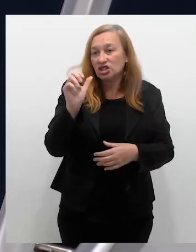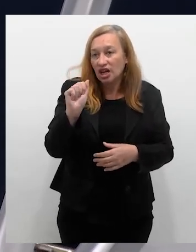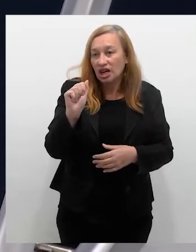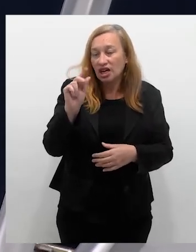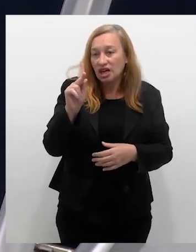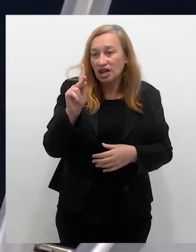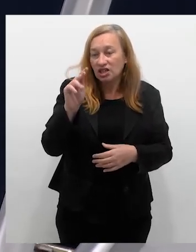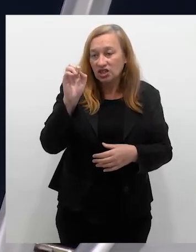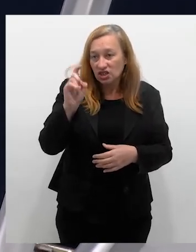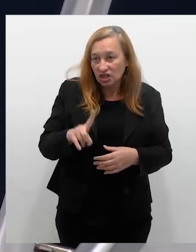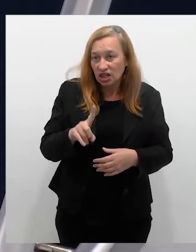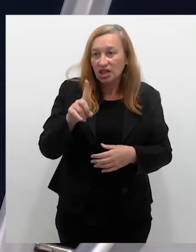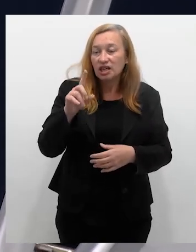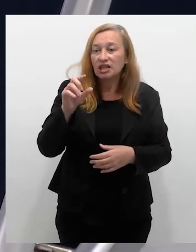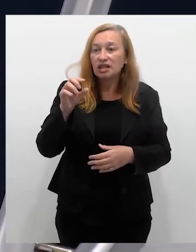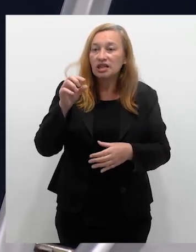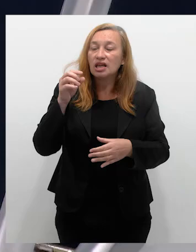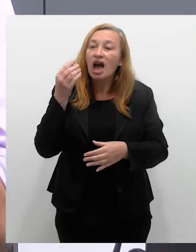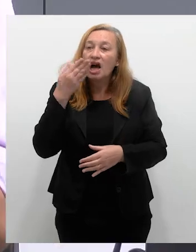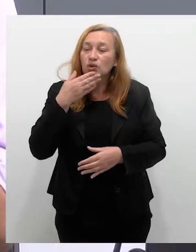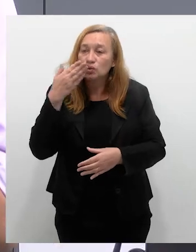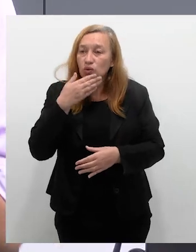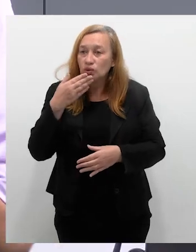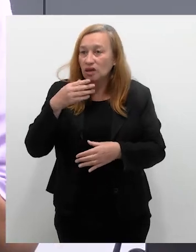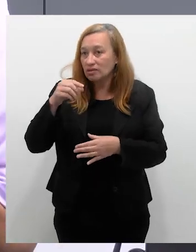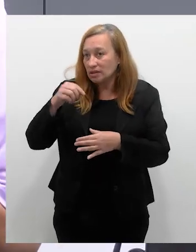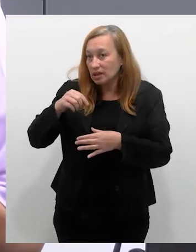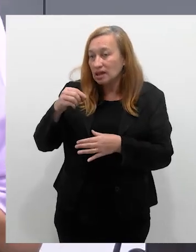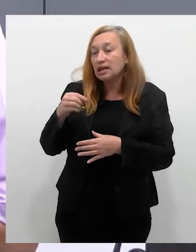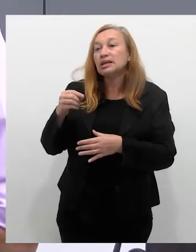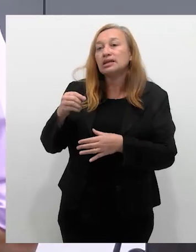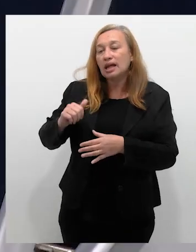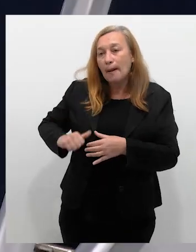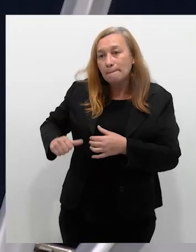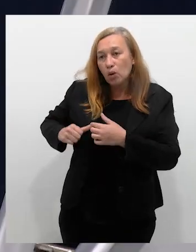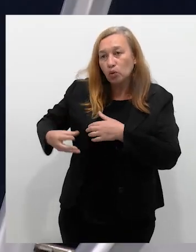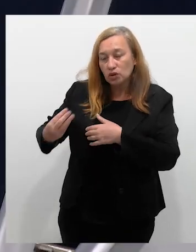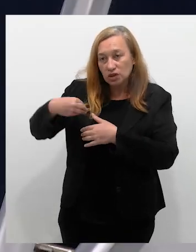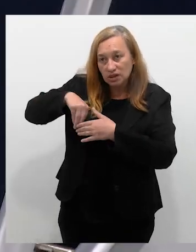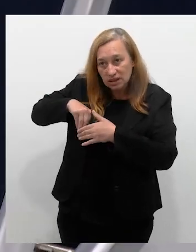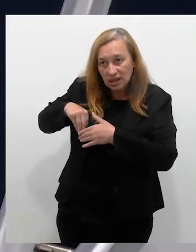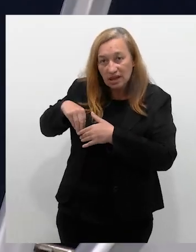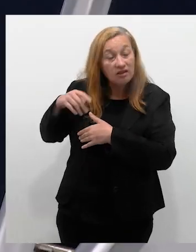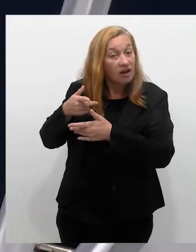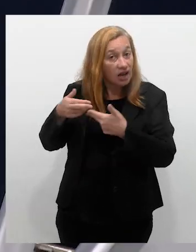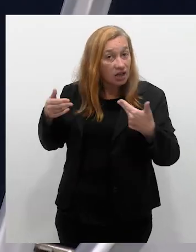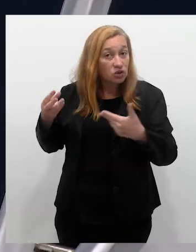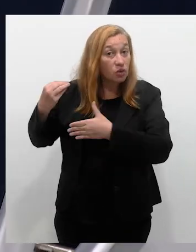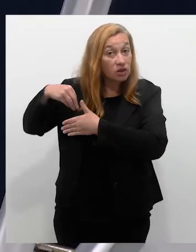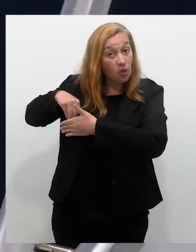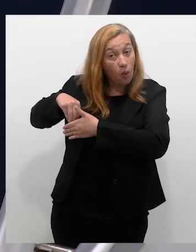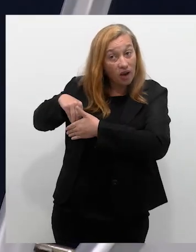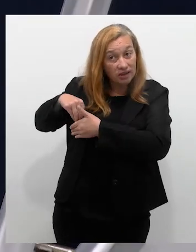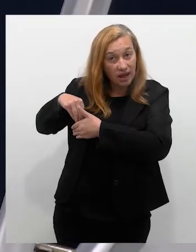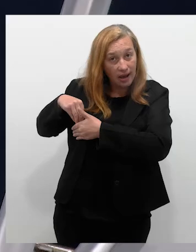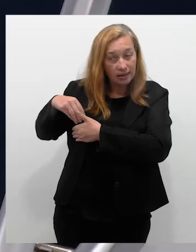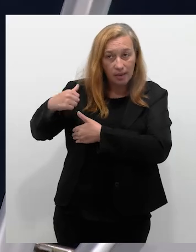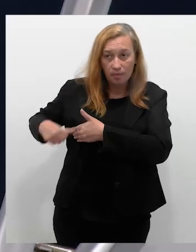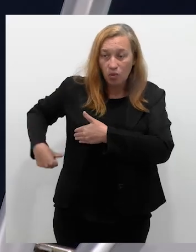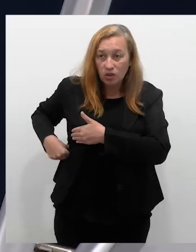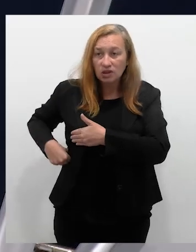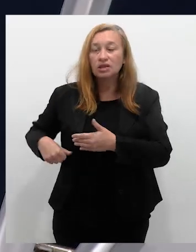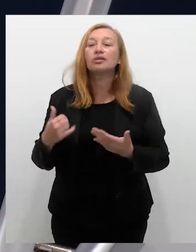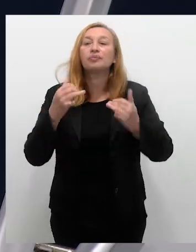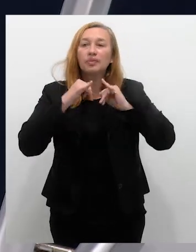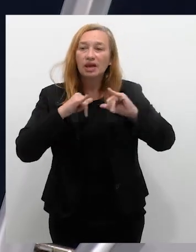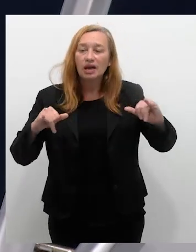uma balinha, um docinho. Esse é o kit primeiros socorros do diabético. Salva vidas. Salva vidas. Exatamente. E daí, por conta disso, nós